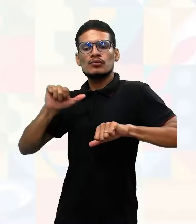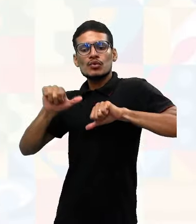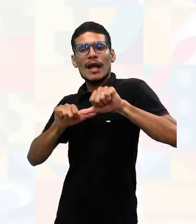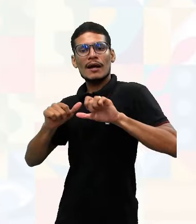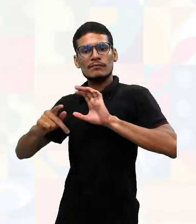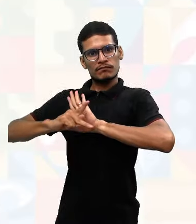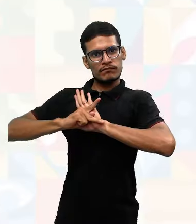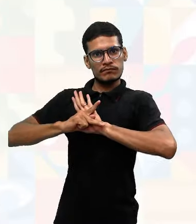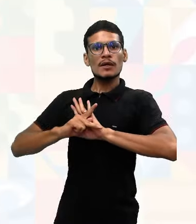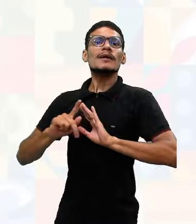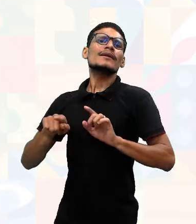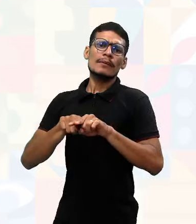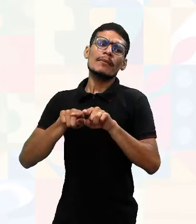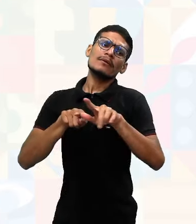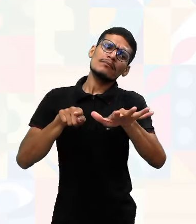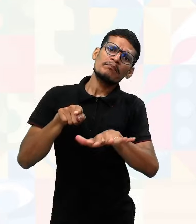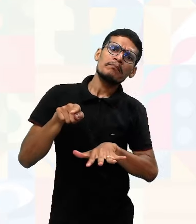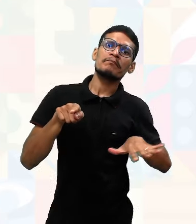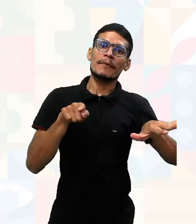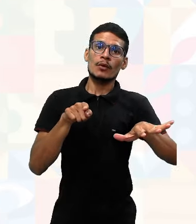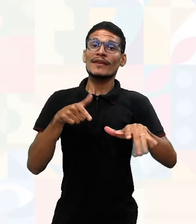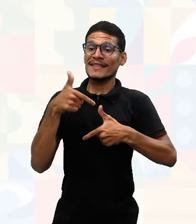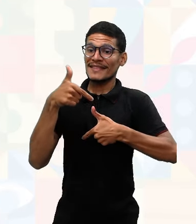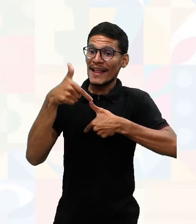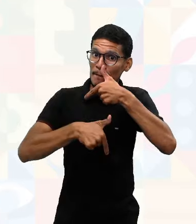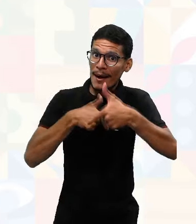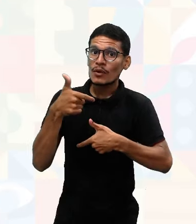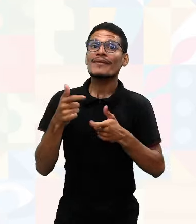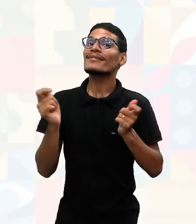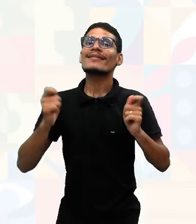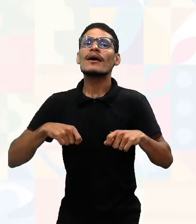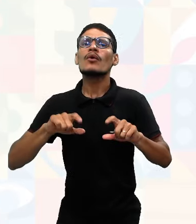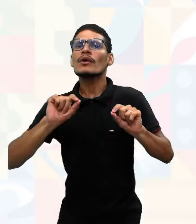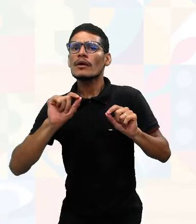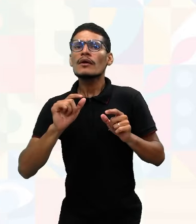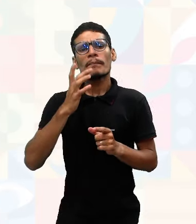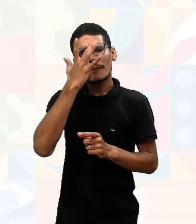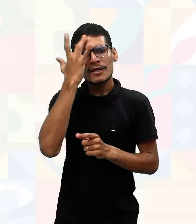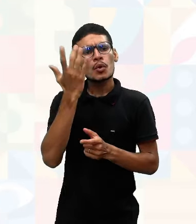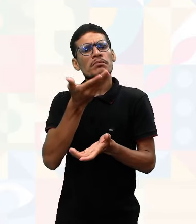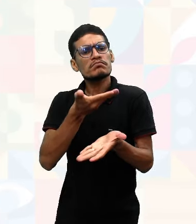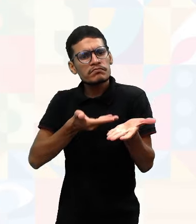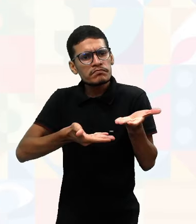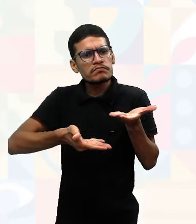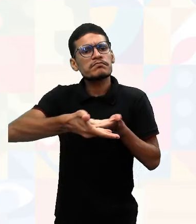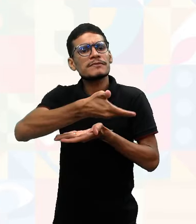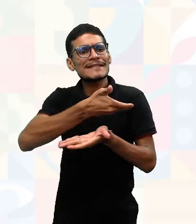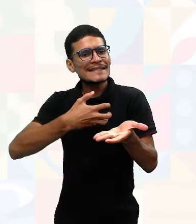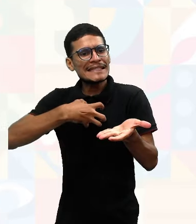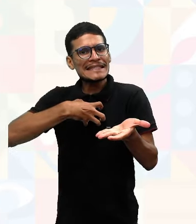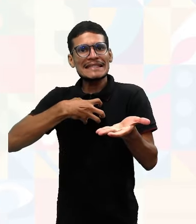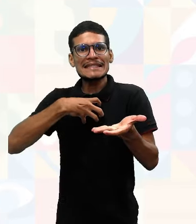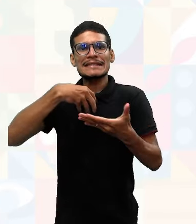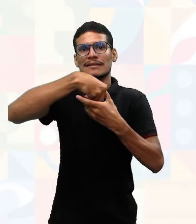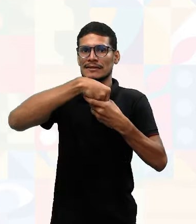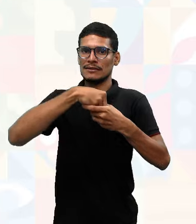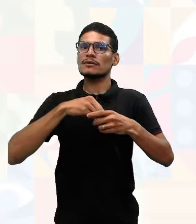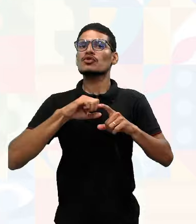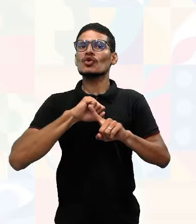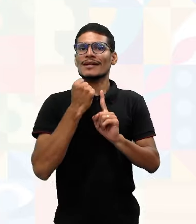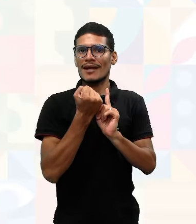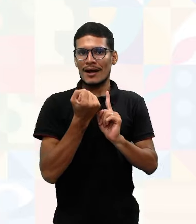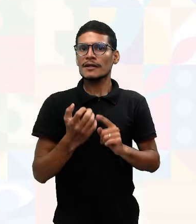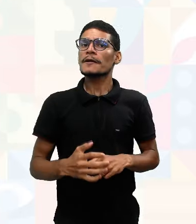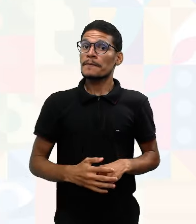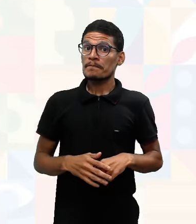modificar também o meio. O trabalho possibilita com que as pessoas sintam parte do todo, façam parte da sociedade, não é? E